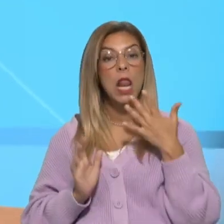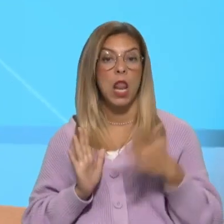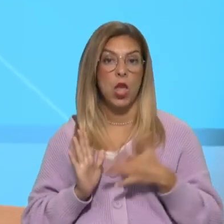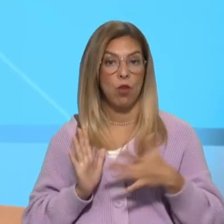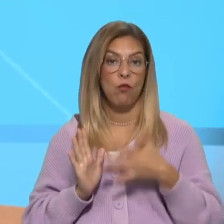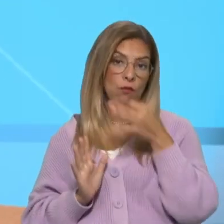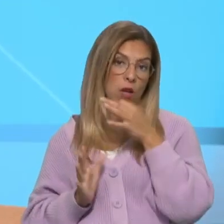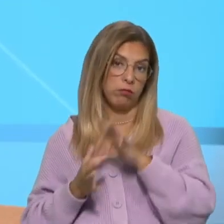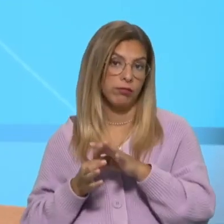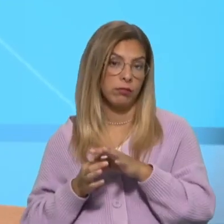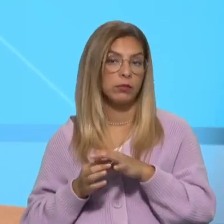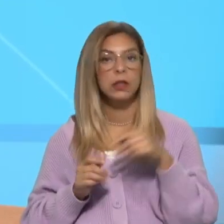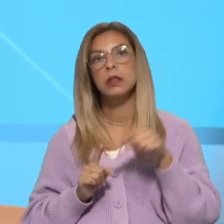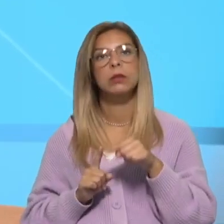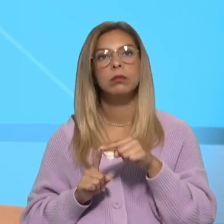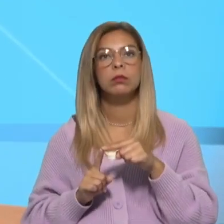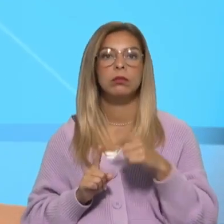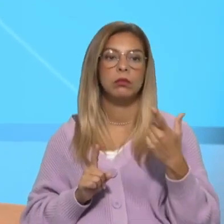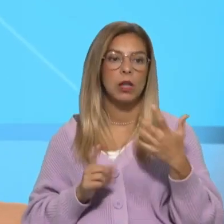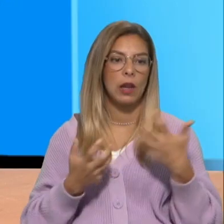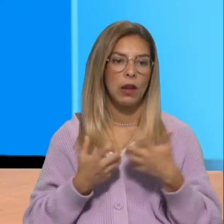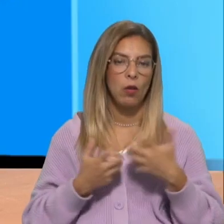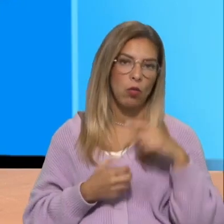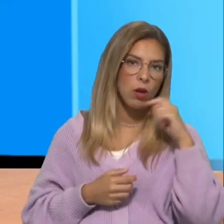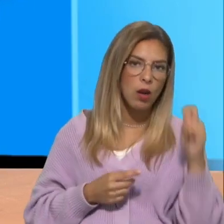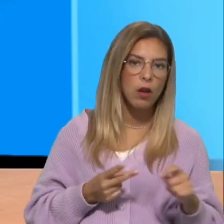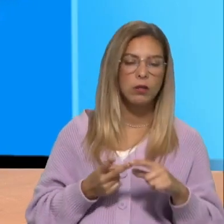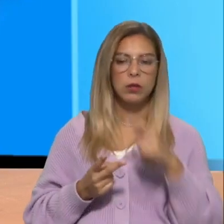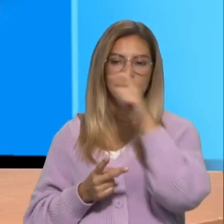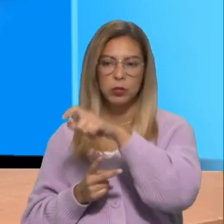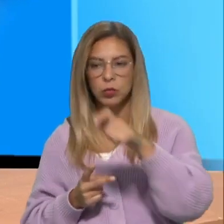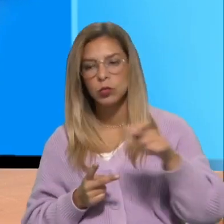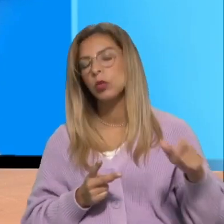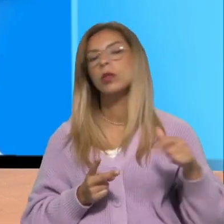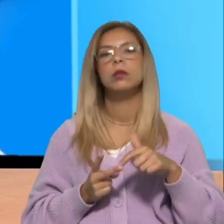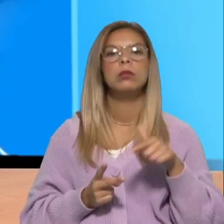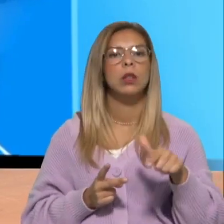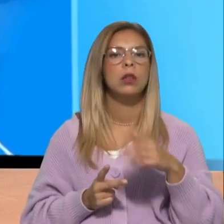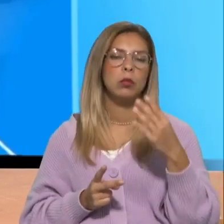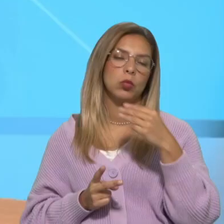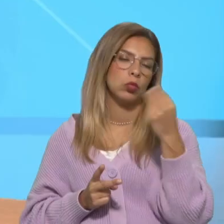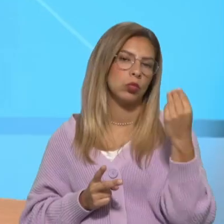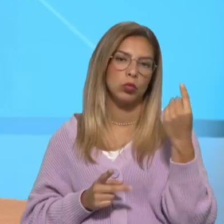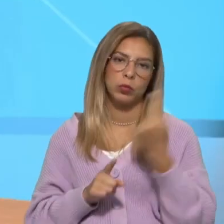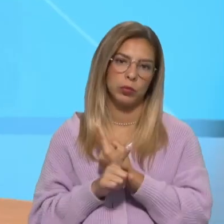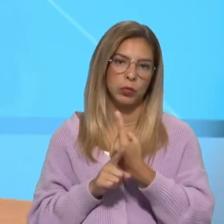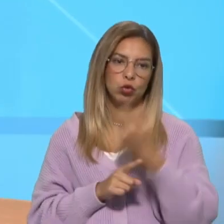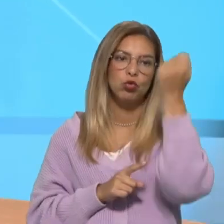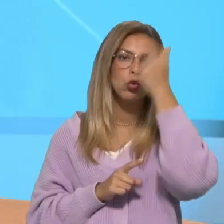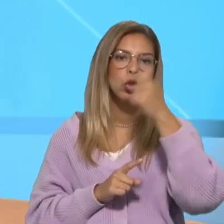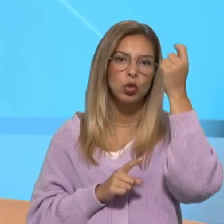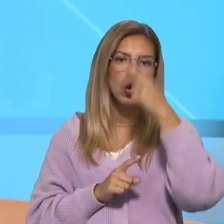como por exemplo quando foi o início da guerra na Ucrânia, os refugiados que cá chegaram, enfim, e de outros momentos da história onde o povo português de